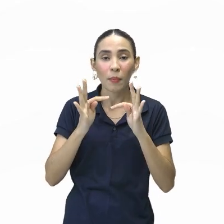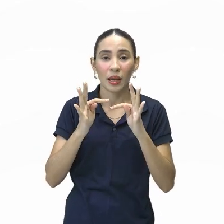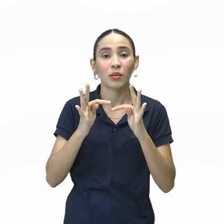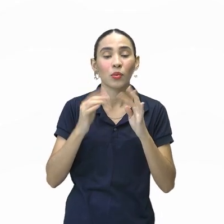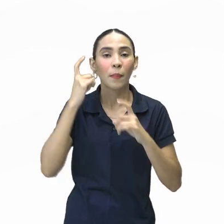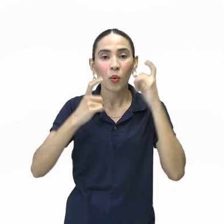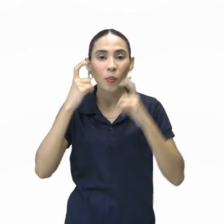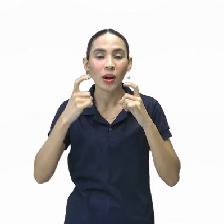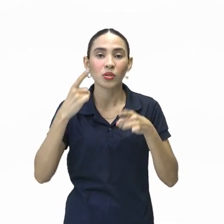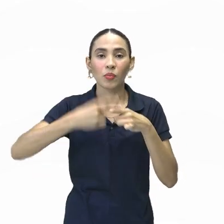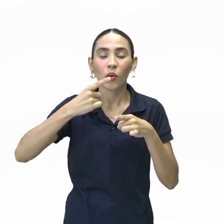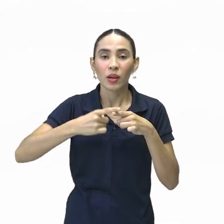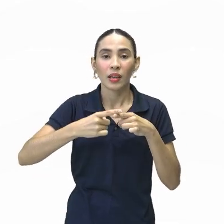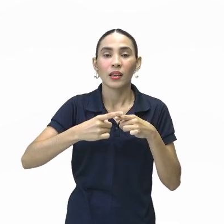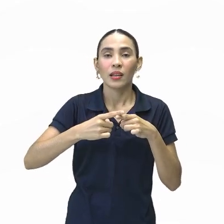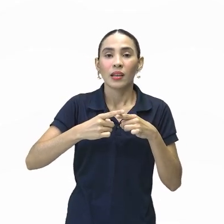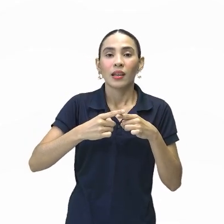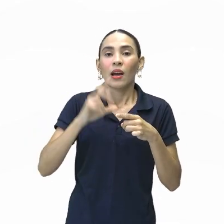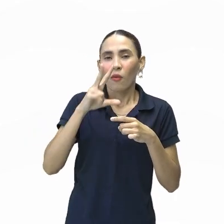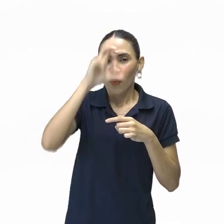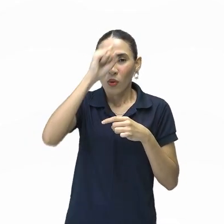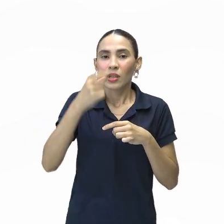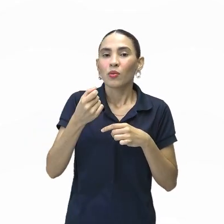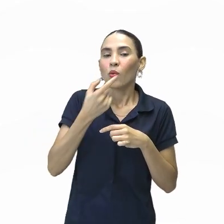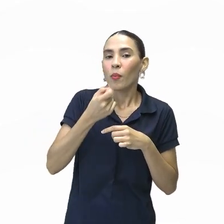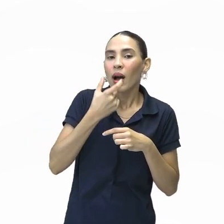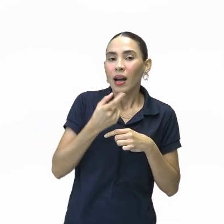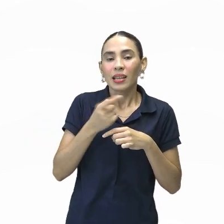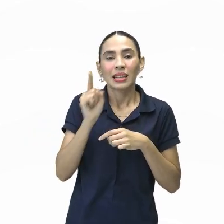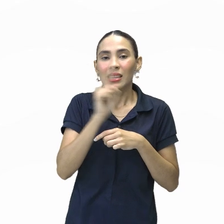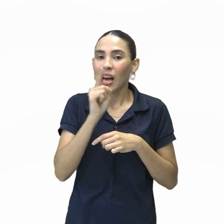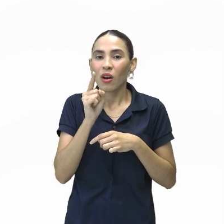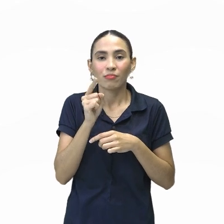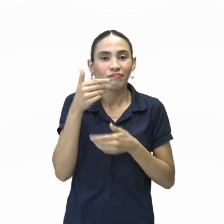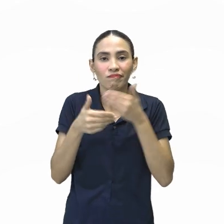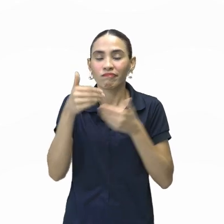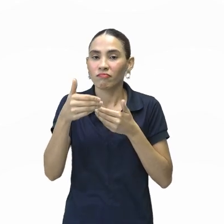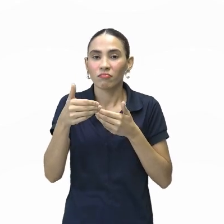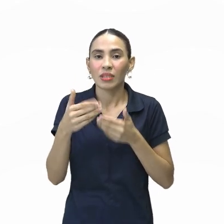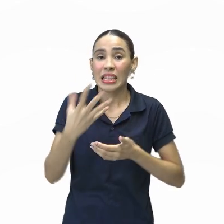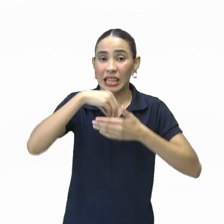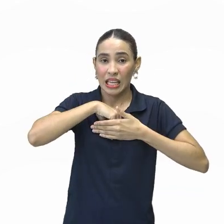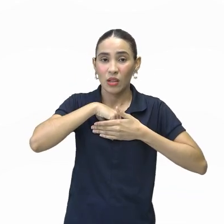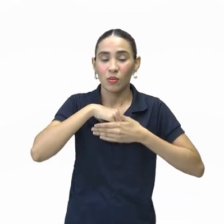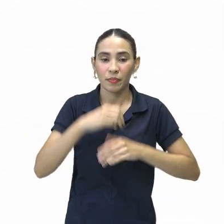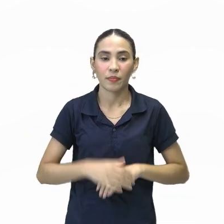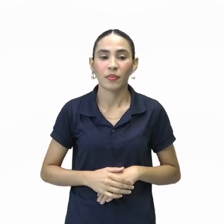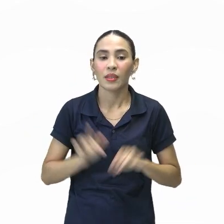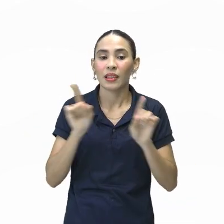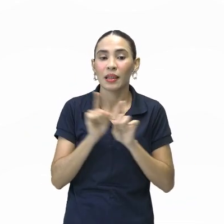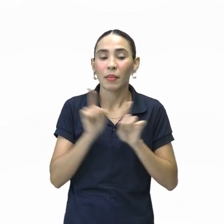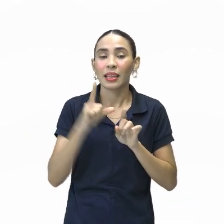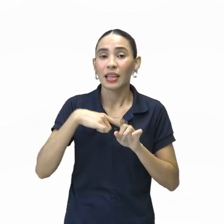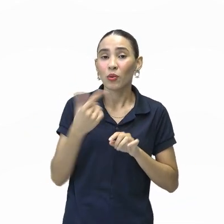né, porque a resistência quer dizer que o antibiótico não está surtindo efeito. Também temos